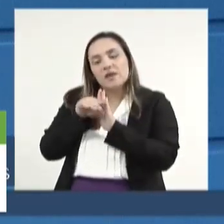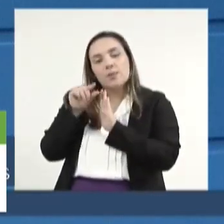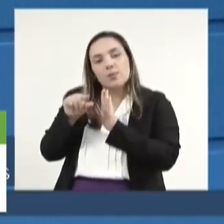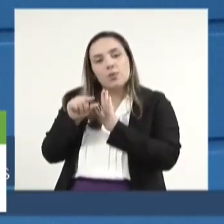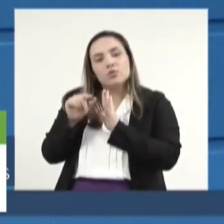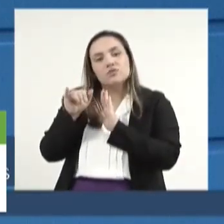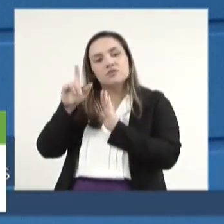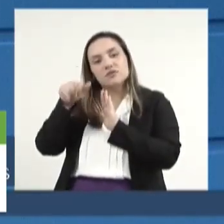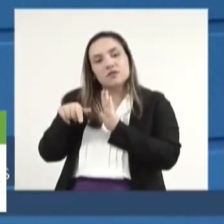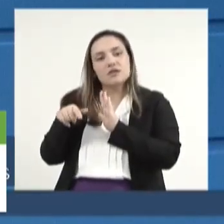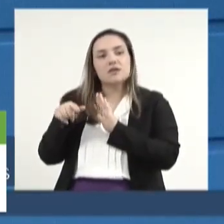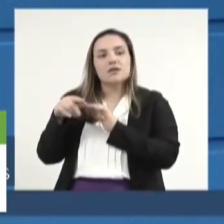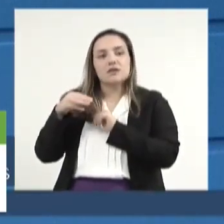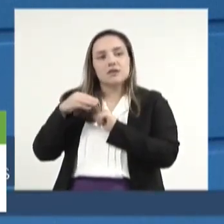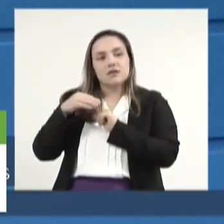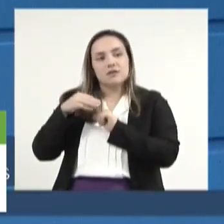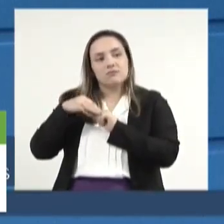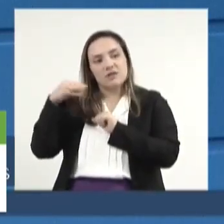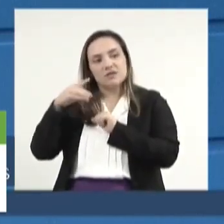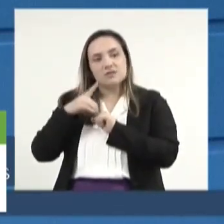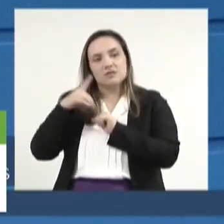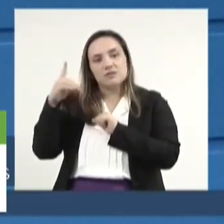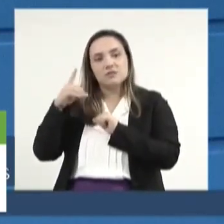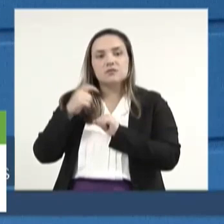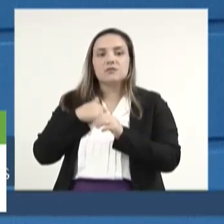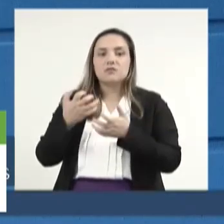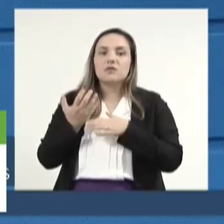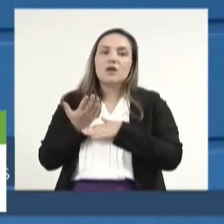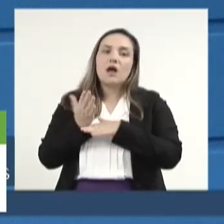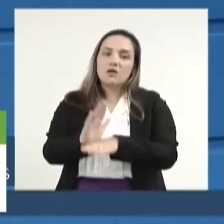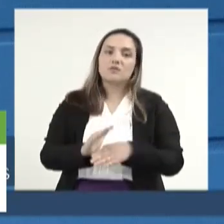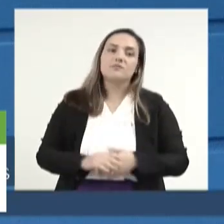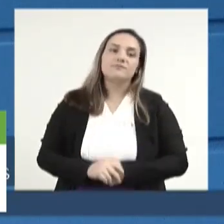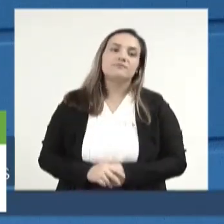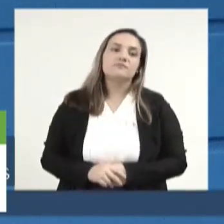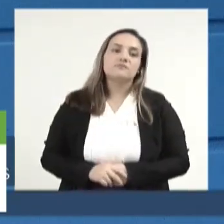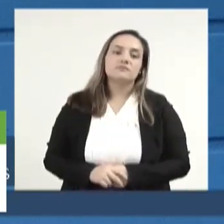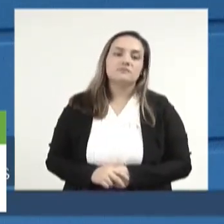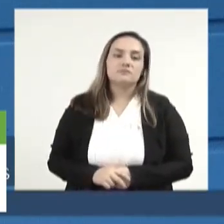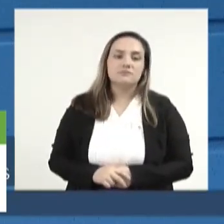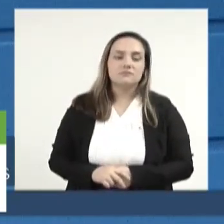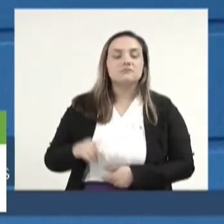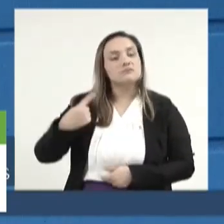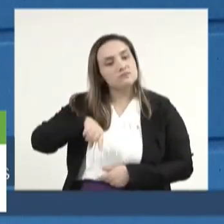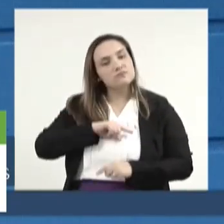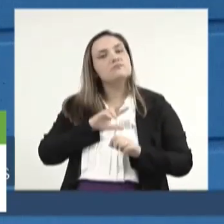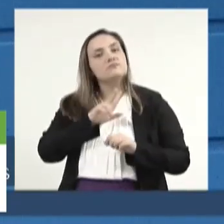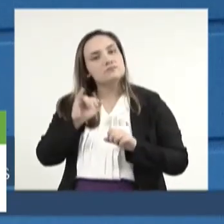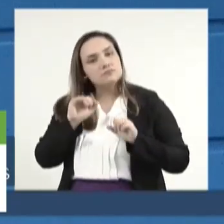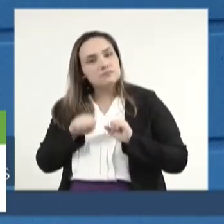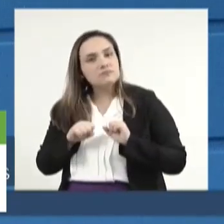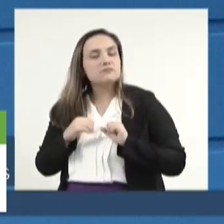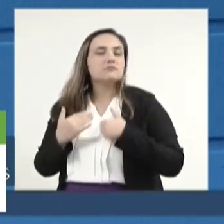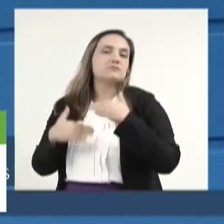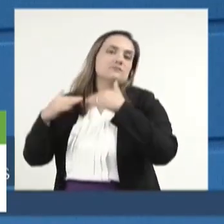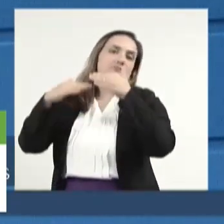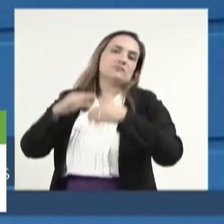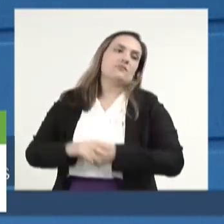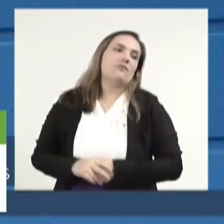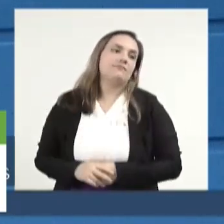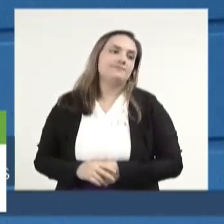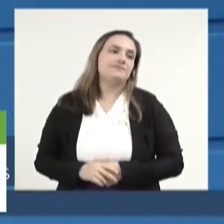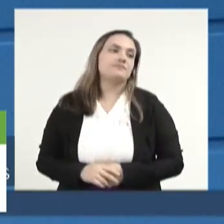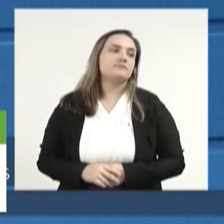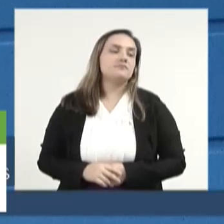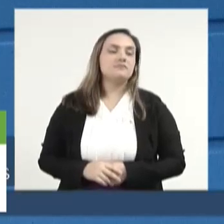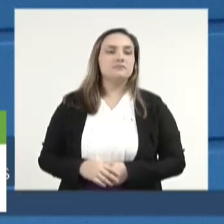estava na situação de doutorado. Mas, assim, só para contribuir, nós vamos avançar. O governo tem dito e